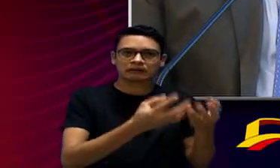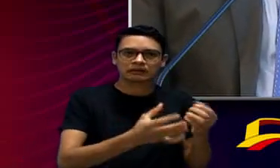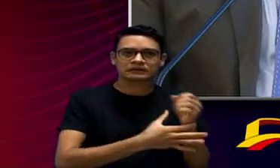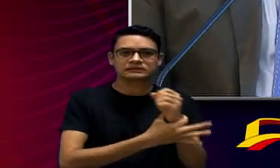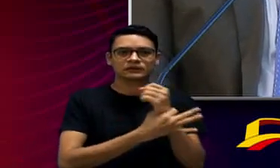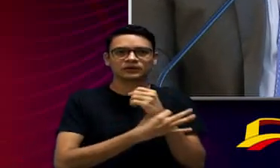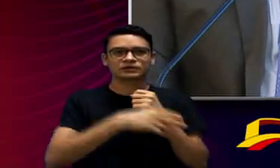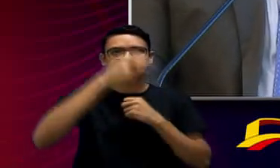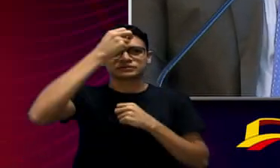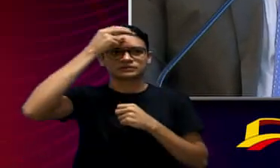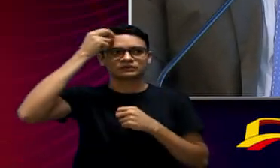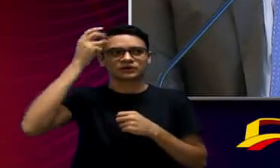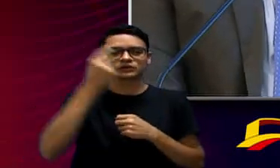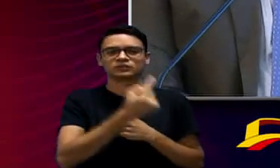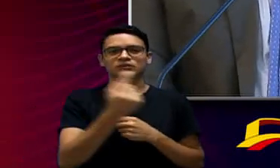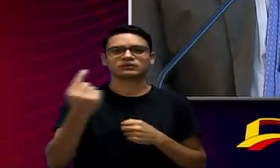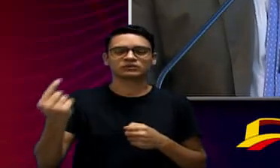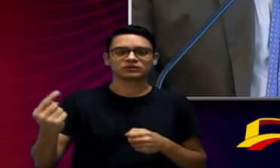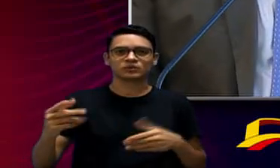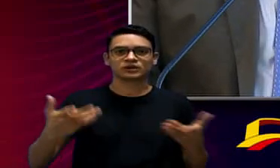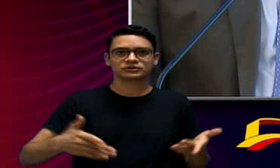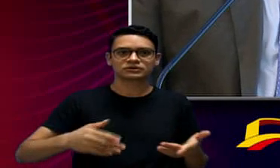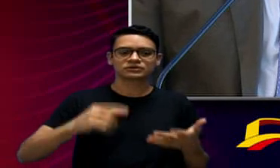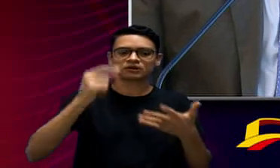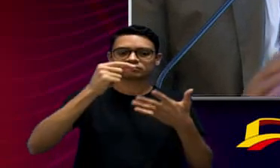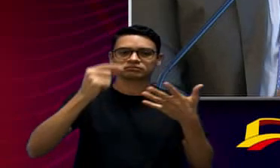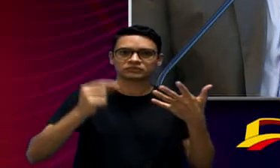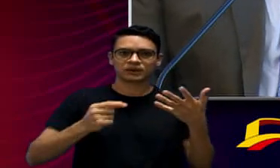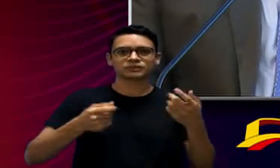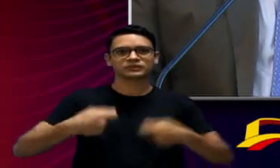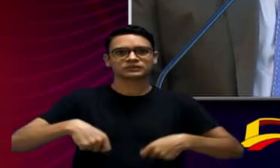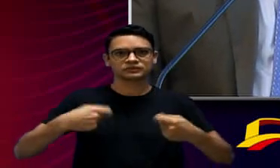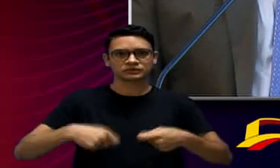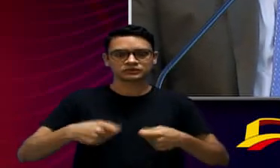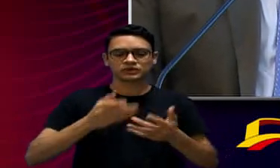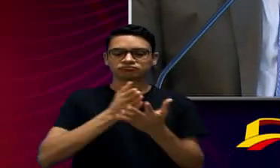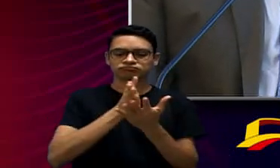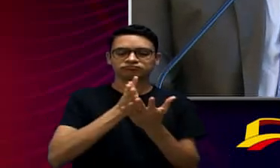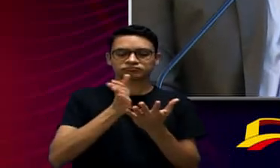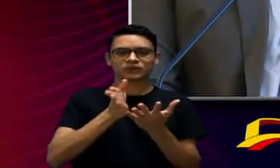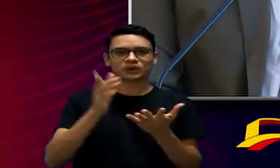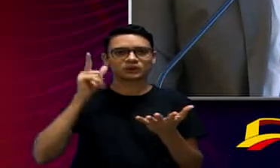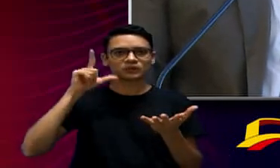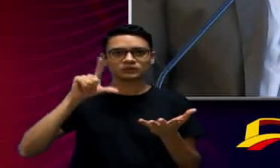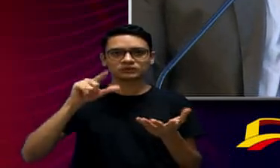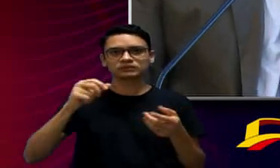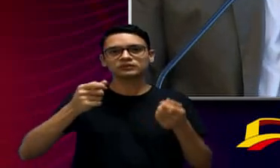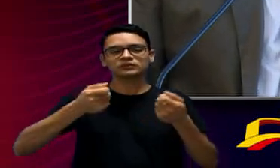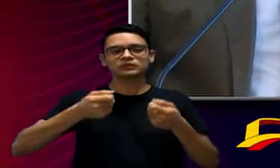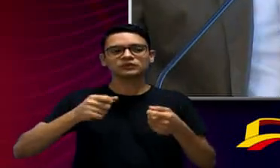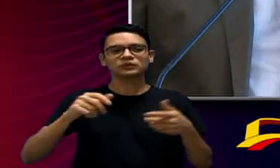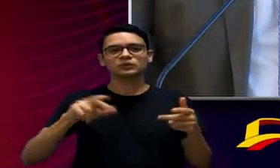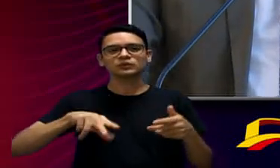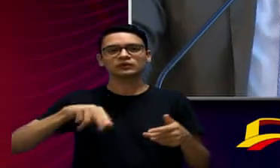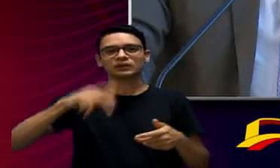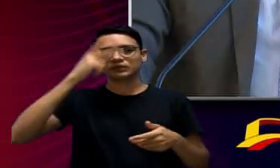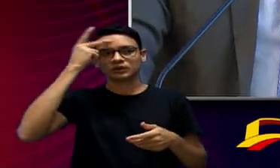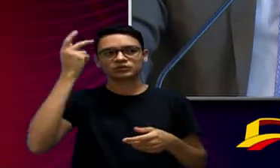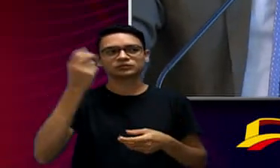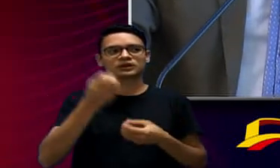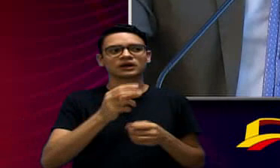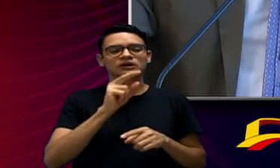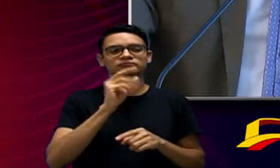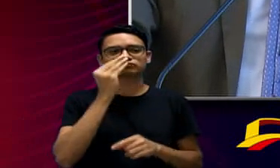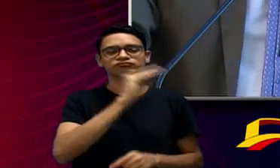prefeituras. Mas os municípios precisam buscar alternativas. Não pode deixar a população desassistida. Vamos procurando saídas e